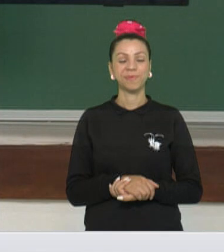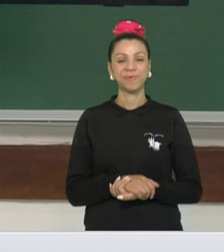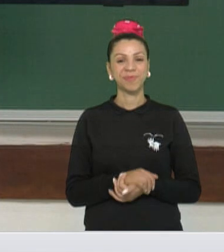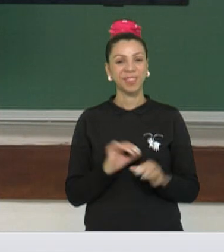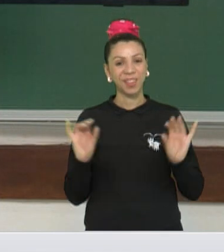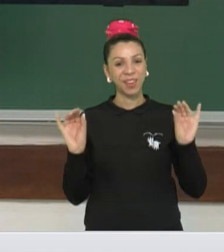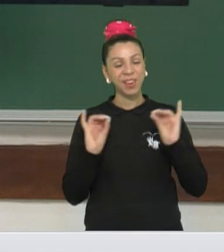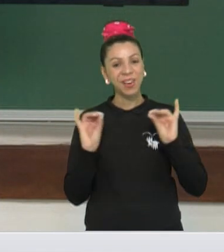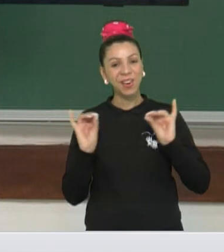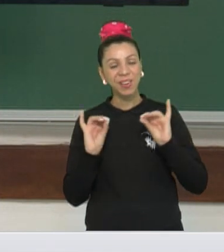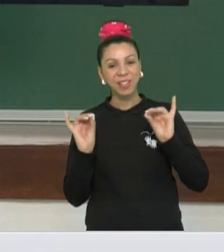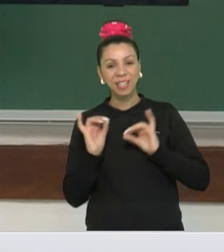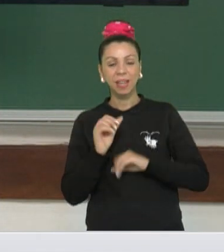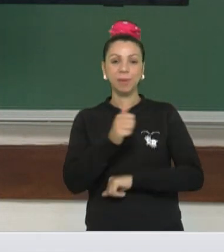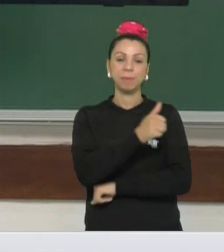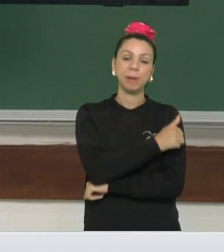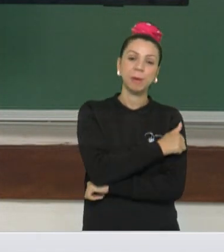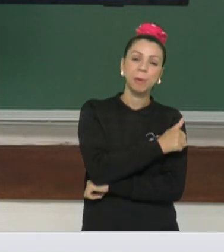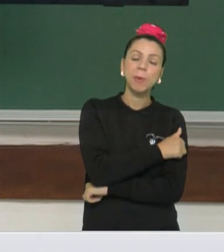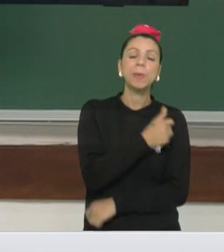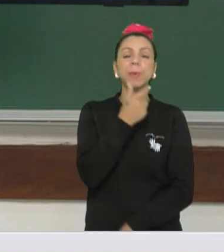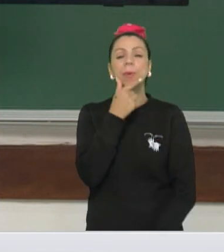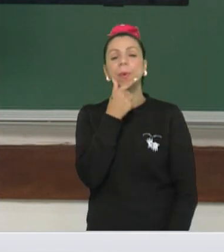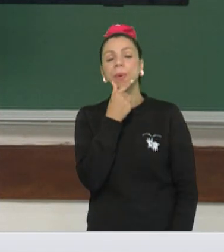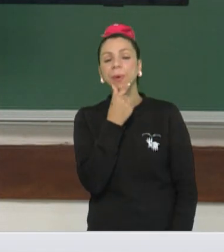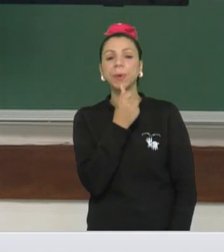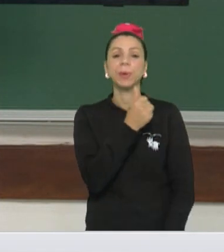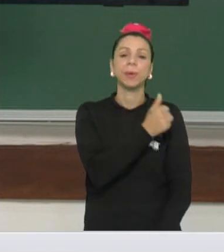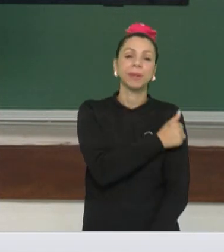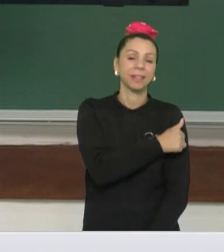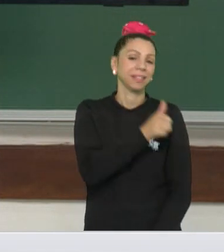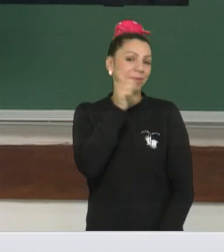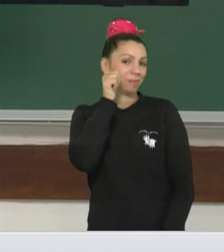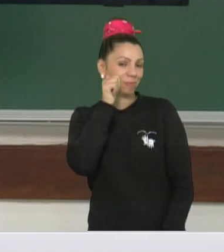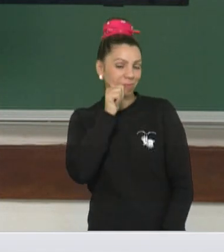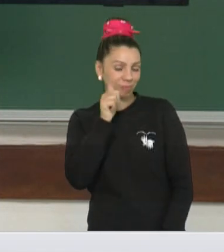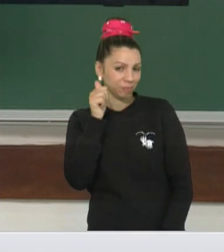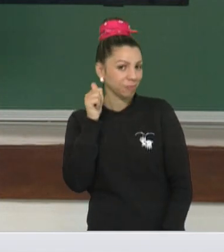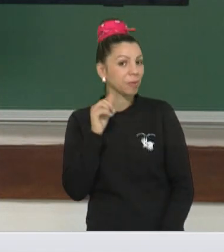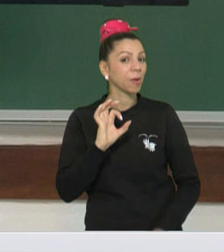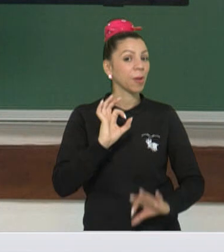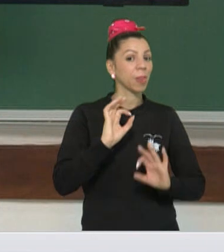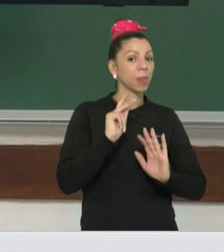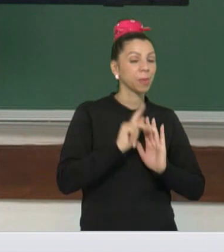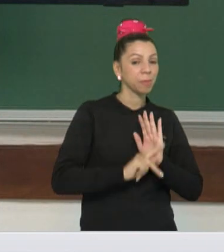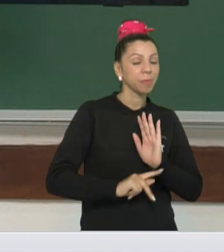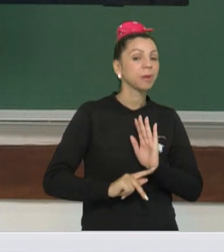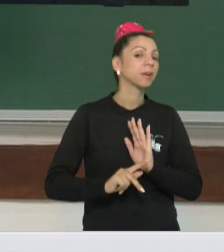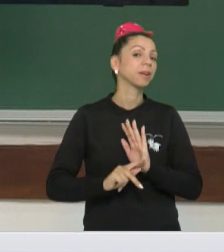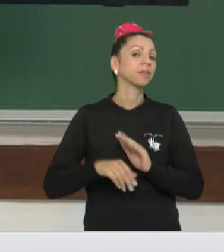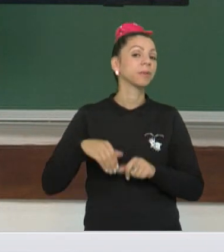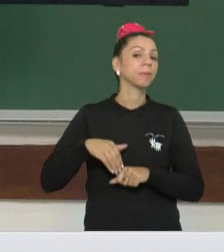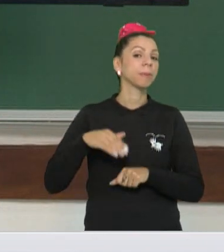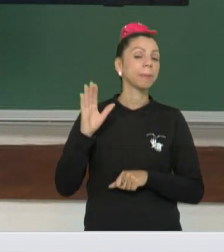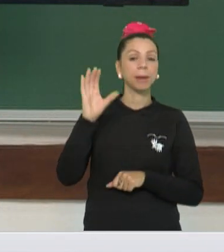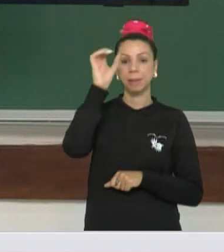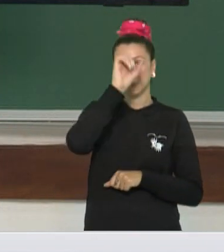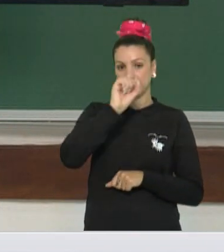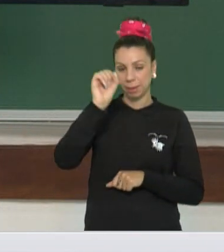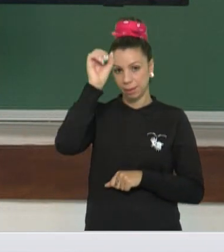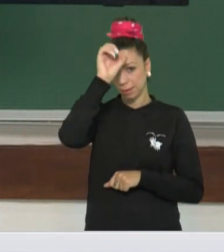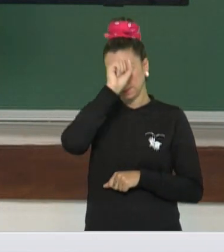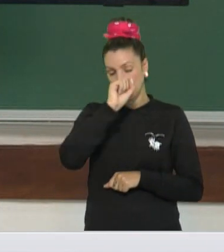Olá, meus queridos alunos, minhas queridas alunas do programa Mais Aprendizagem do Ensino Médio.